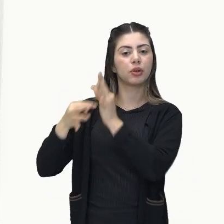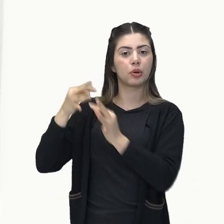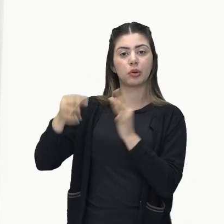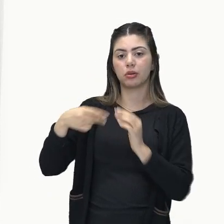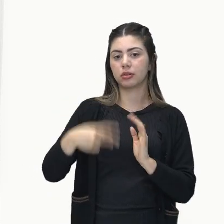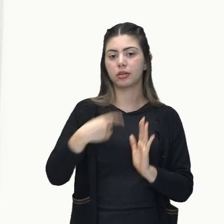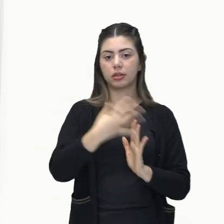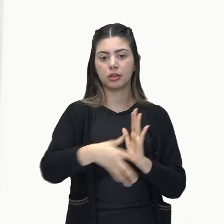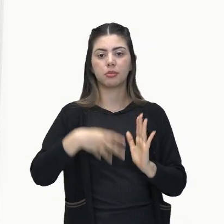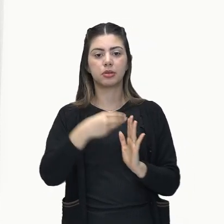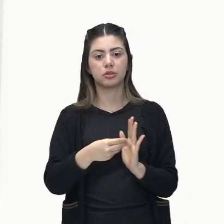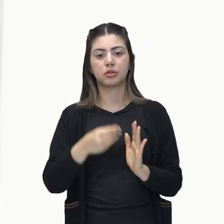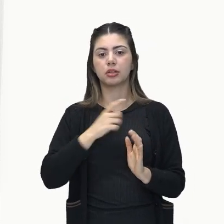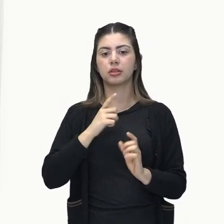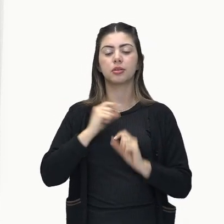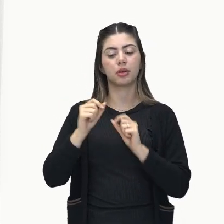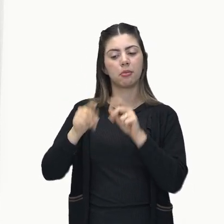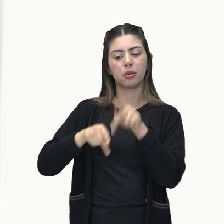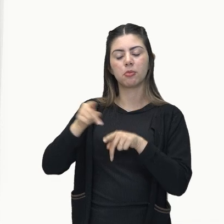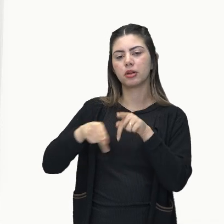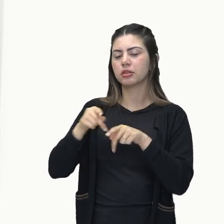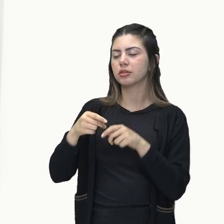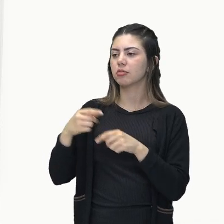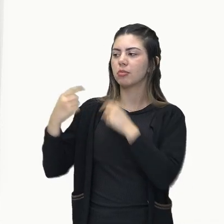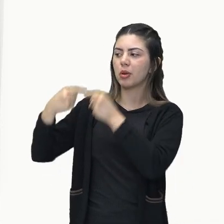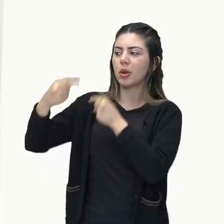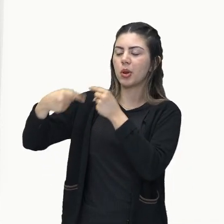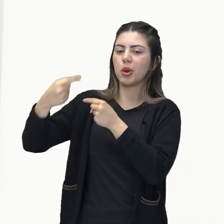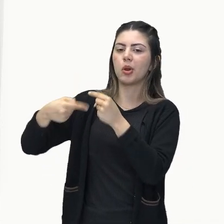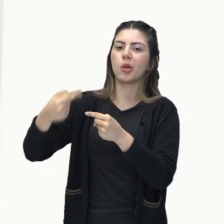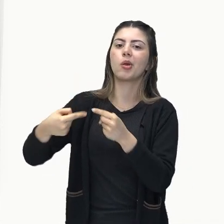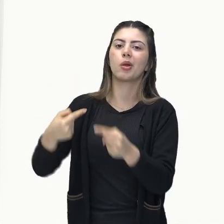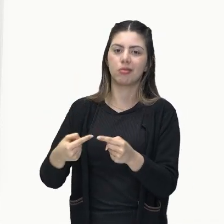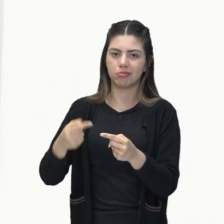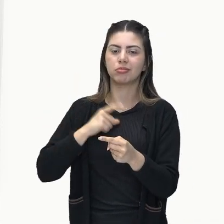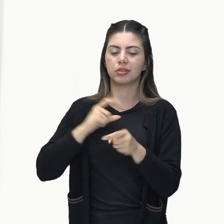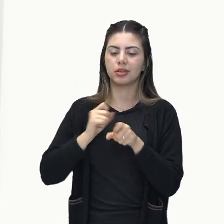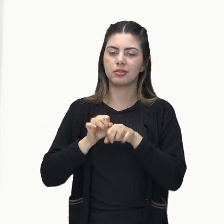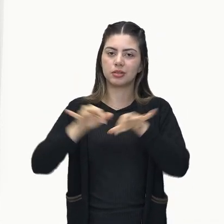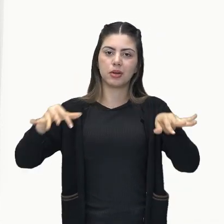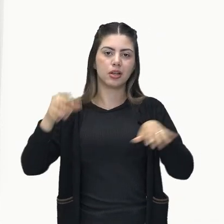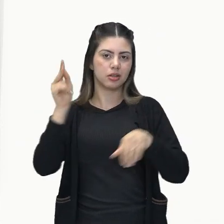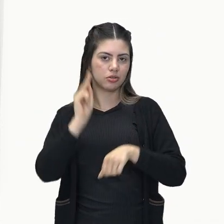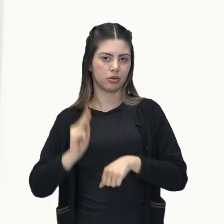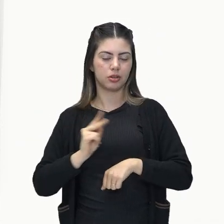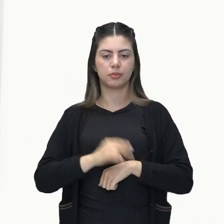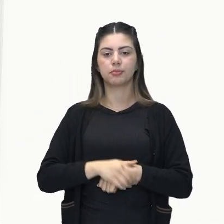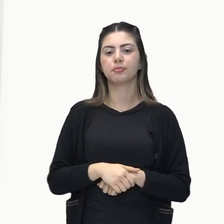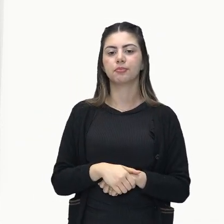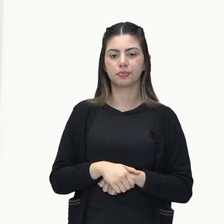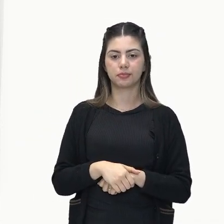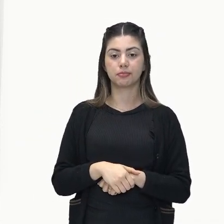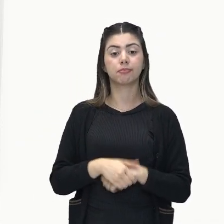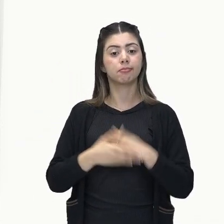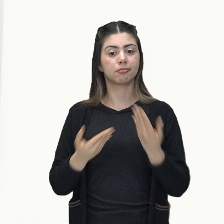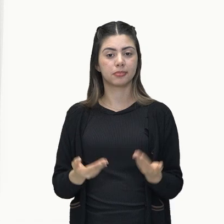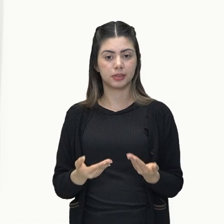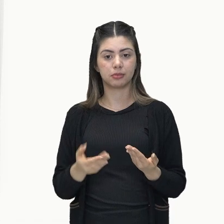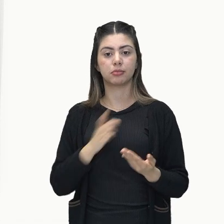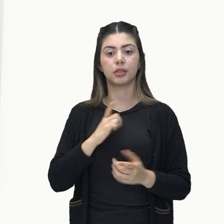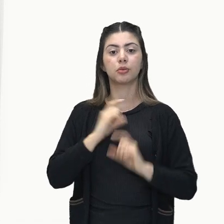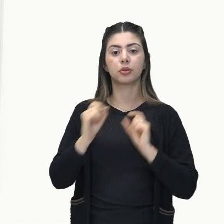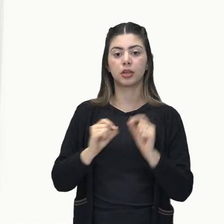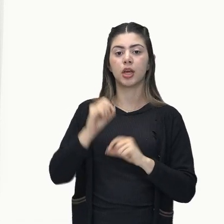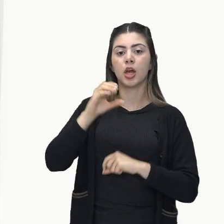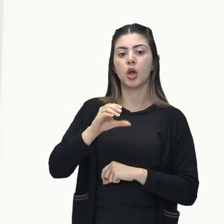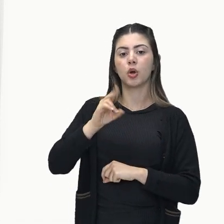permeou o imaginário do povo amazonense, sendo repassado de gerações a gerações. Agora, personagens como Curupira,